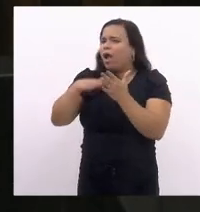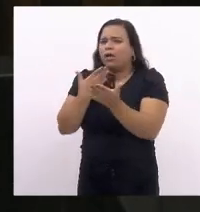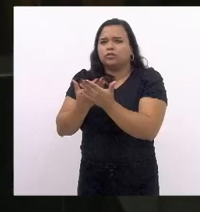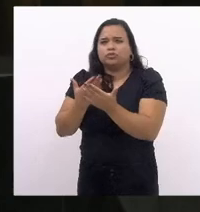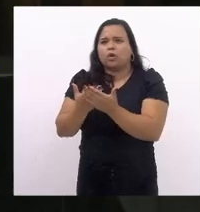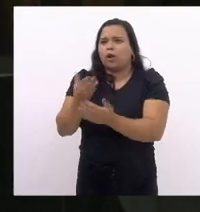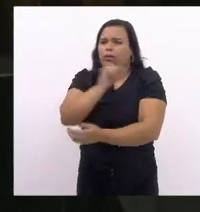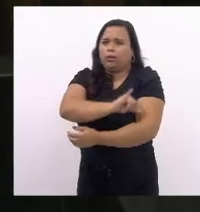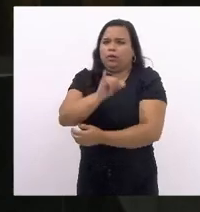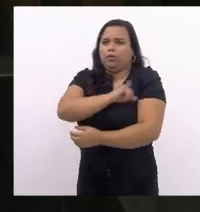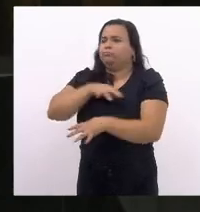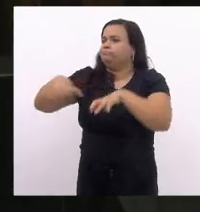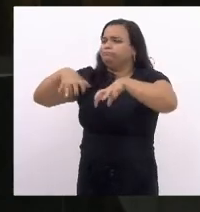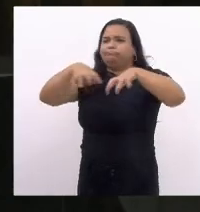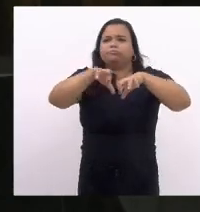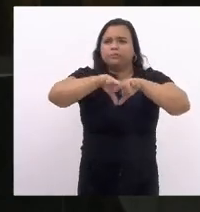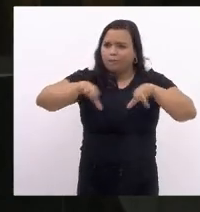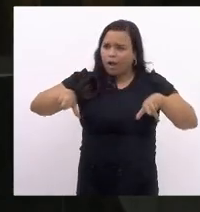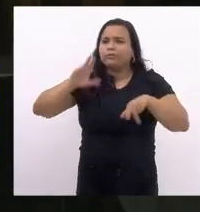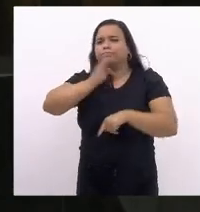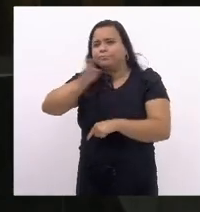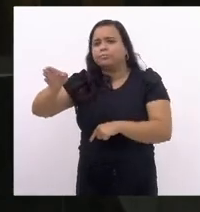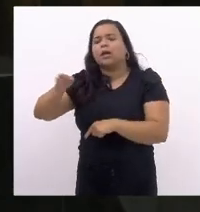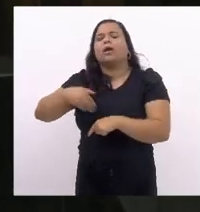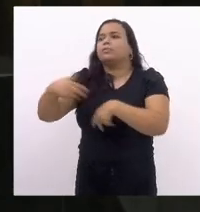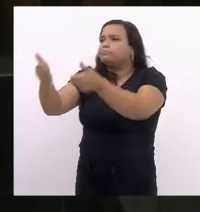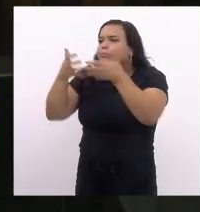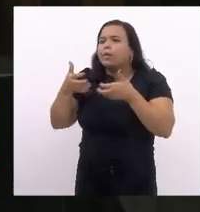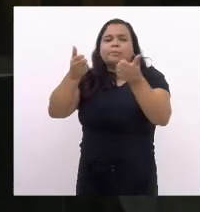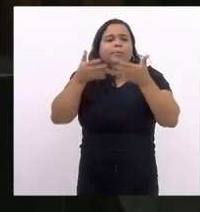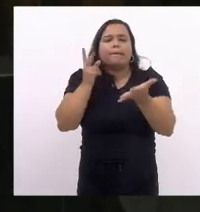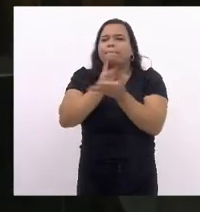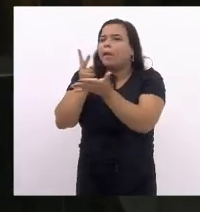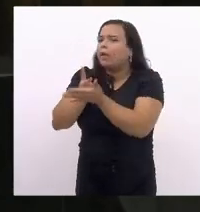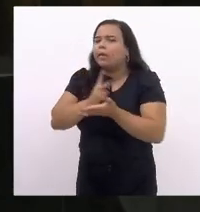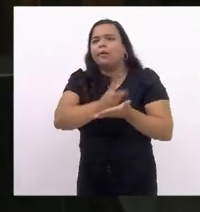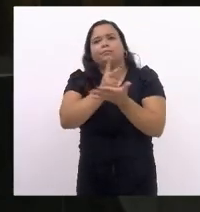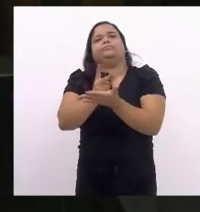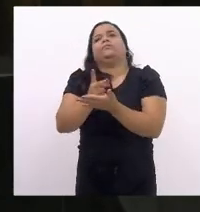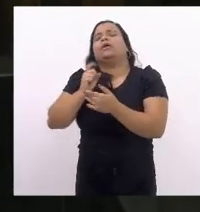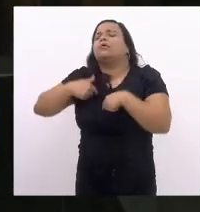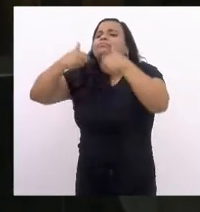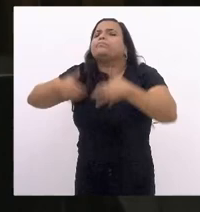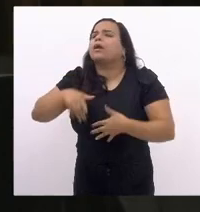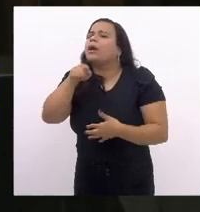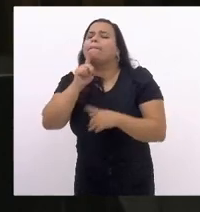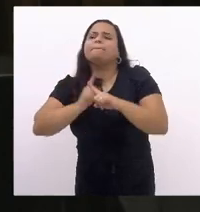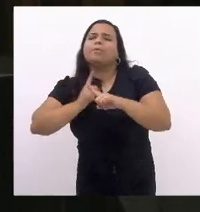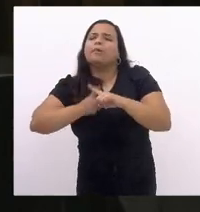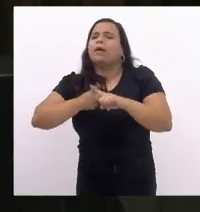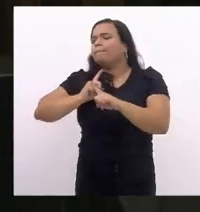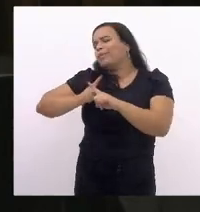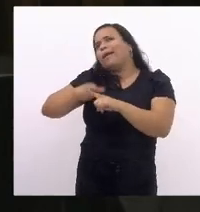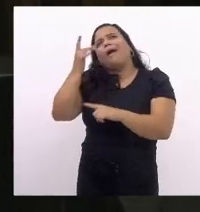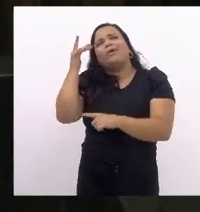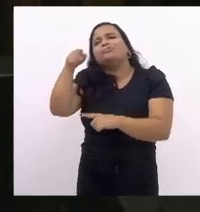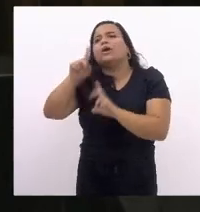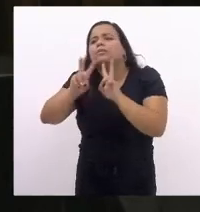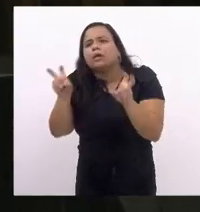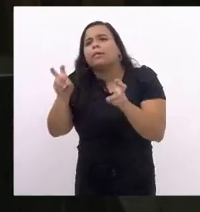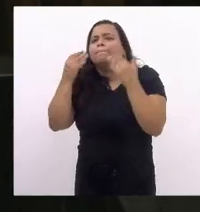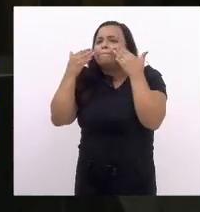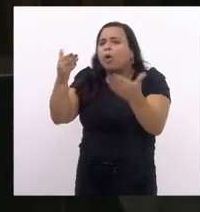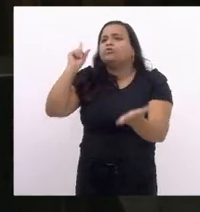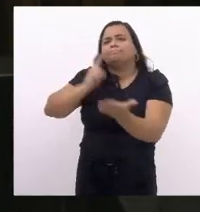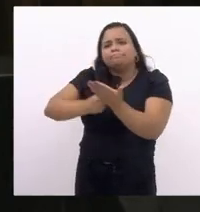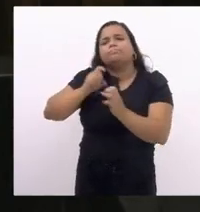Estado, e a descrição é sempre a mesma. Por que que eu falo isso? Porque acho que esse é um dos temas que mostra o nosso